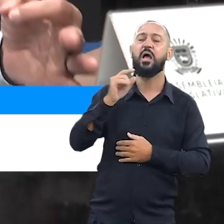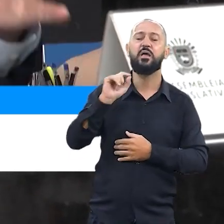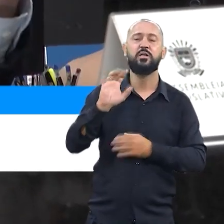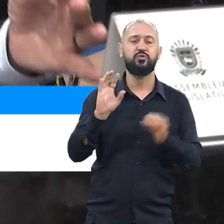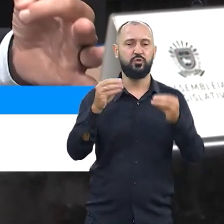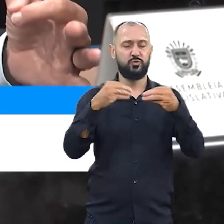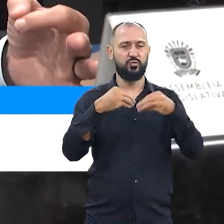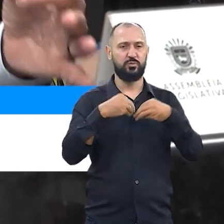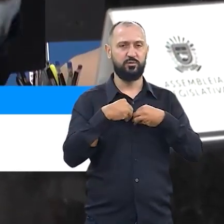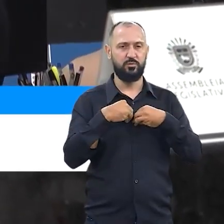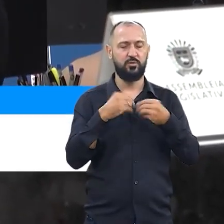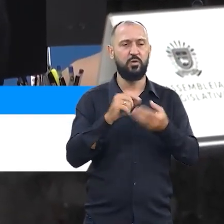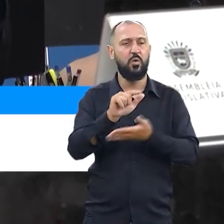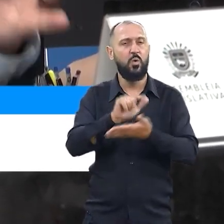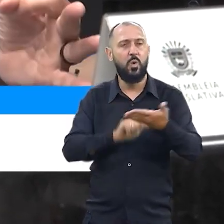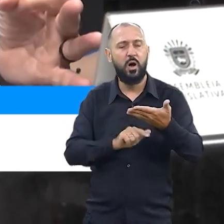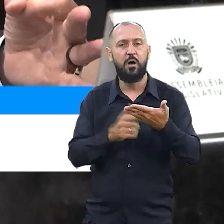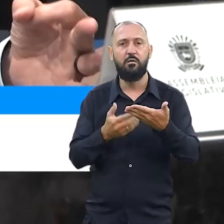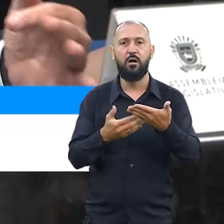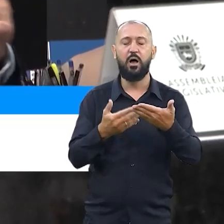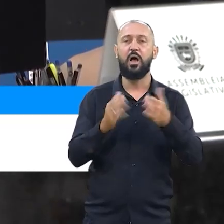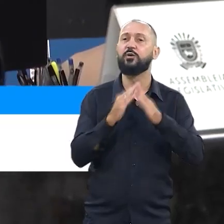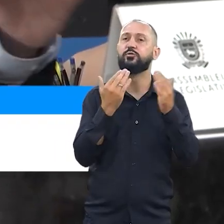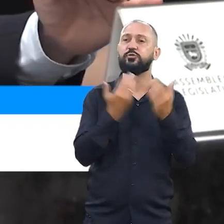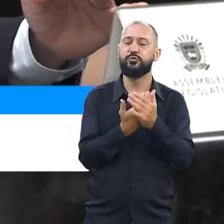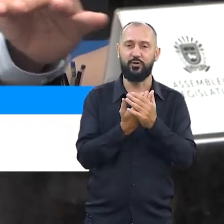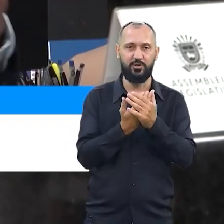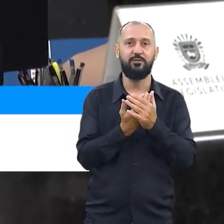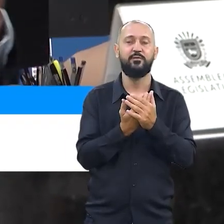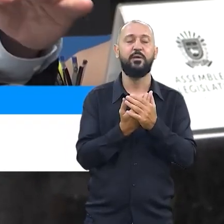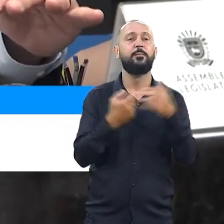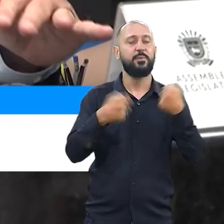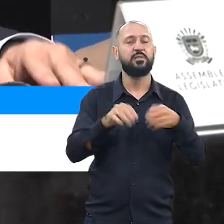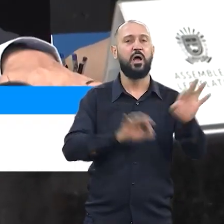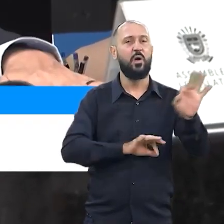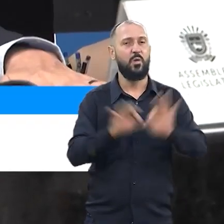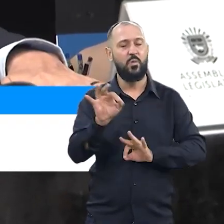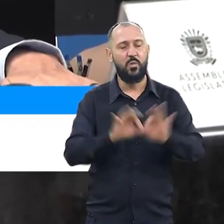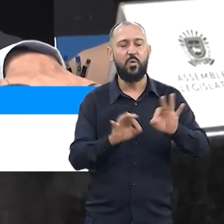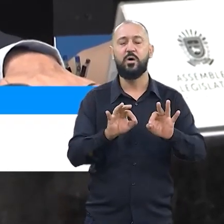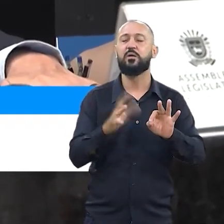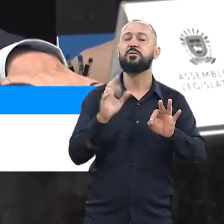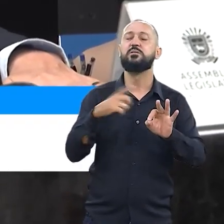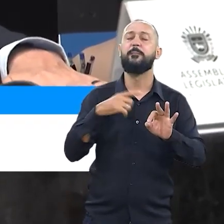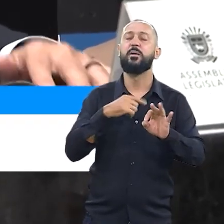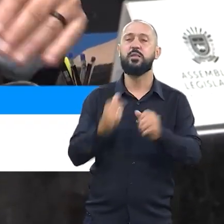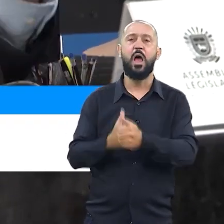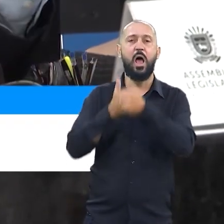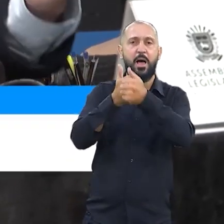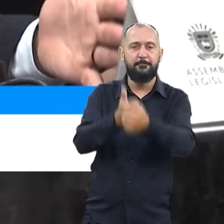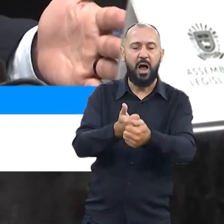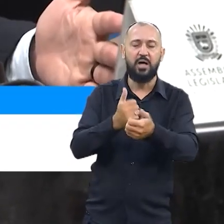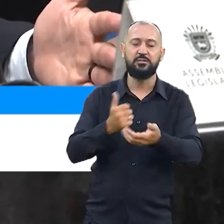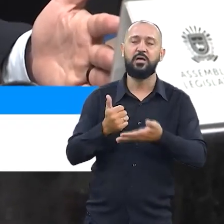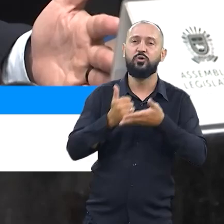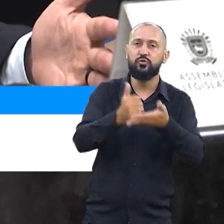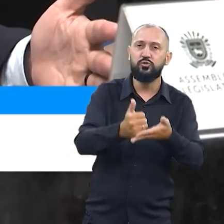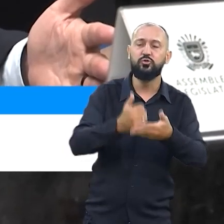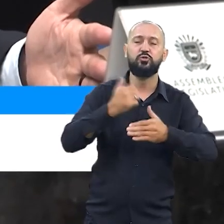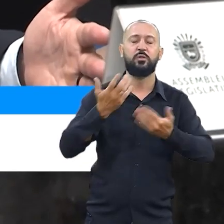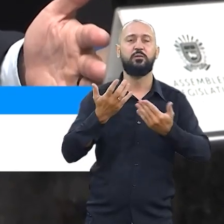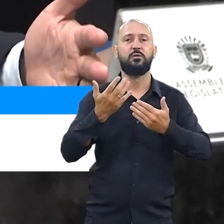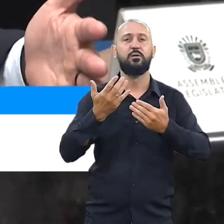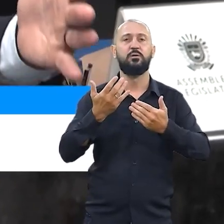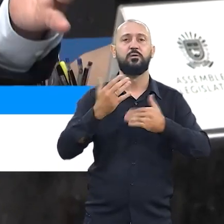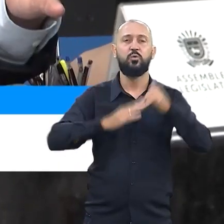diagnosticada a criança com autismo, com o laudo em mãos, a escola vai ter que providenciar toda assistência a essa criança